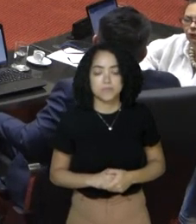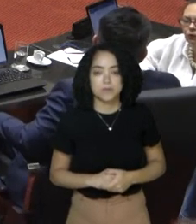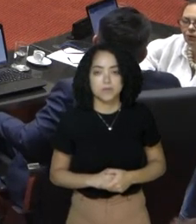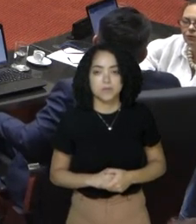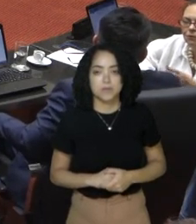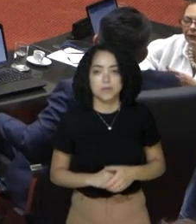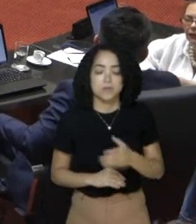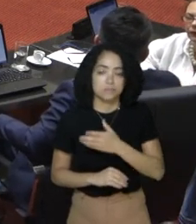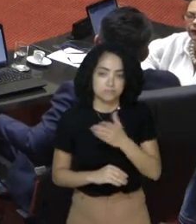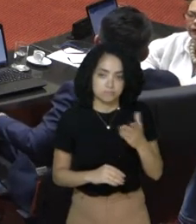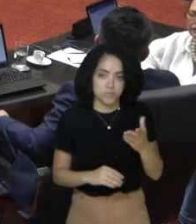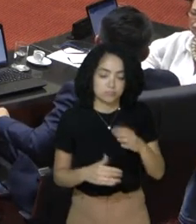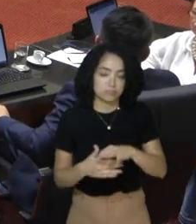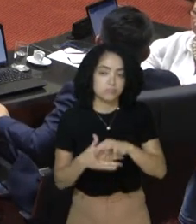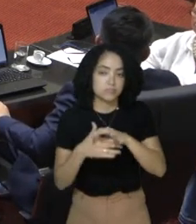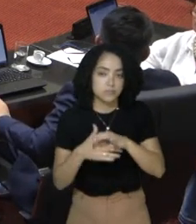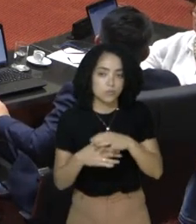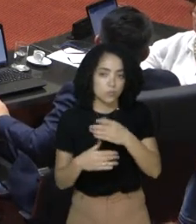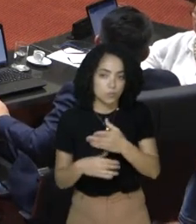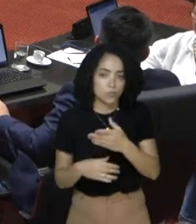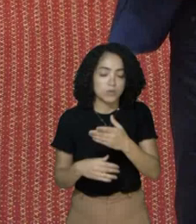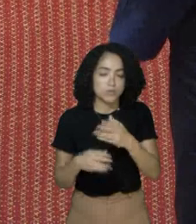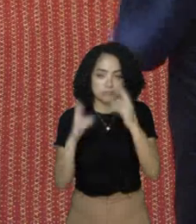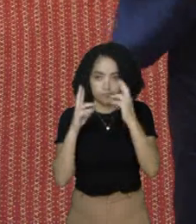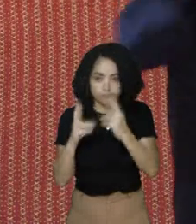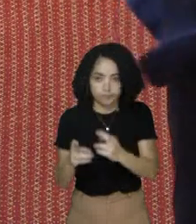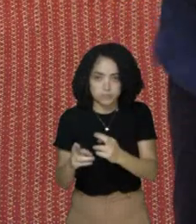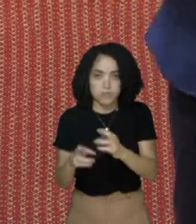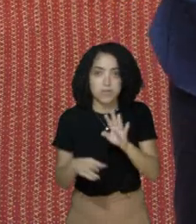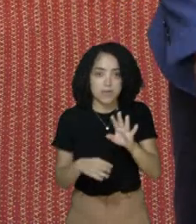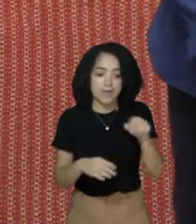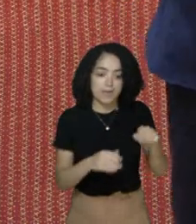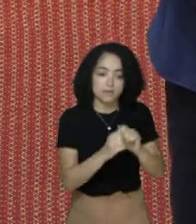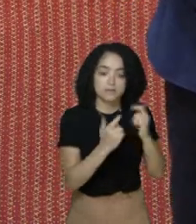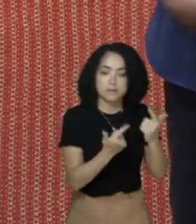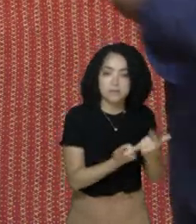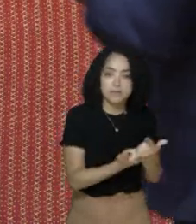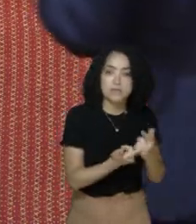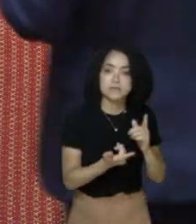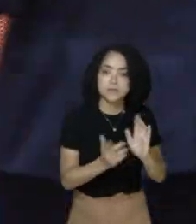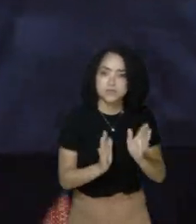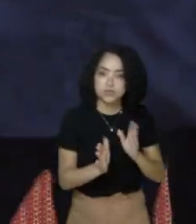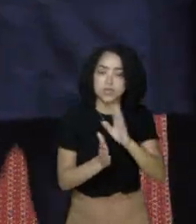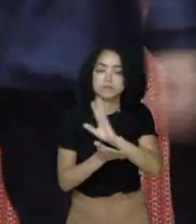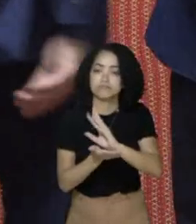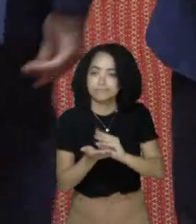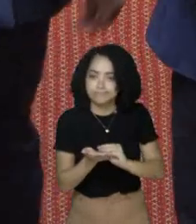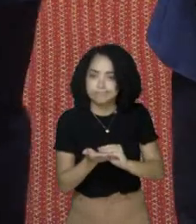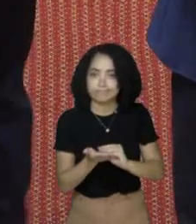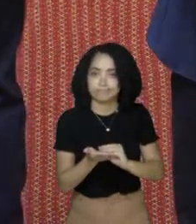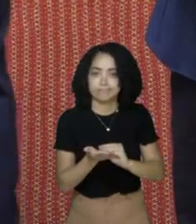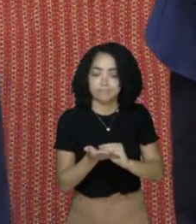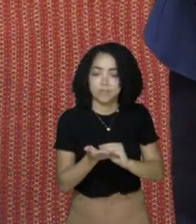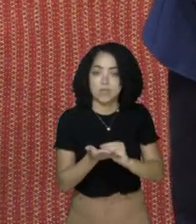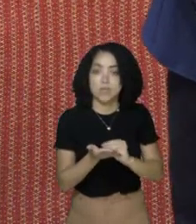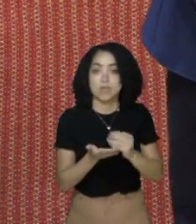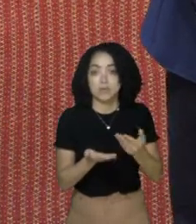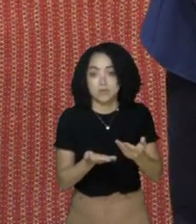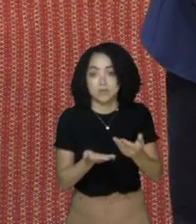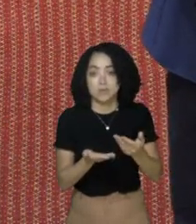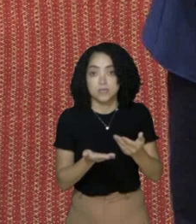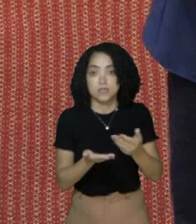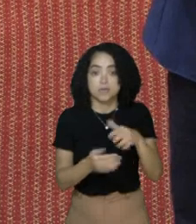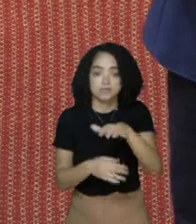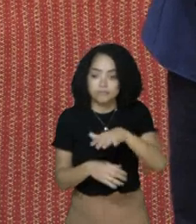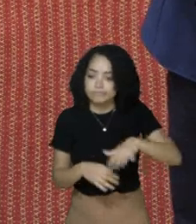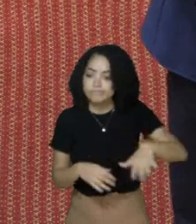respeito ao líder do governo, mas essa casa já deu exemplo. A Assembleia Legislativa funciona assim, que os demais espaços